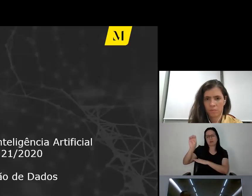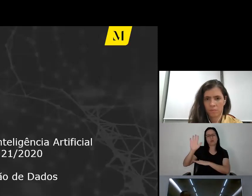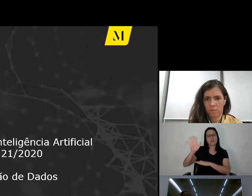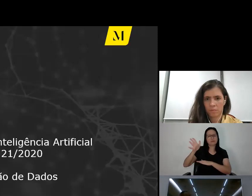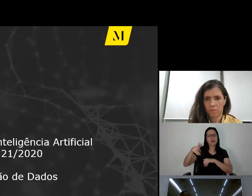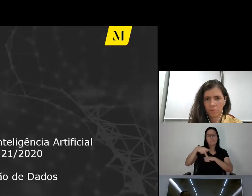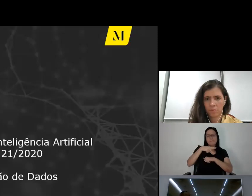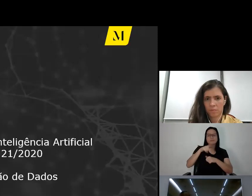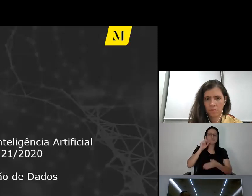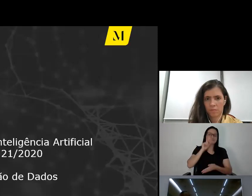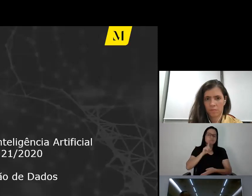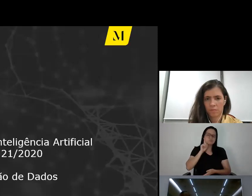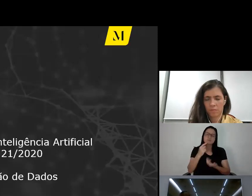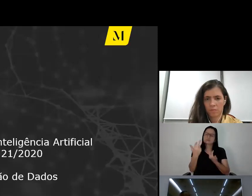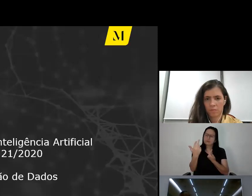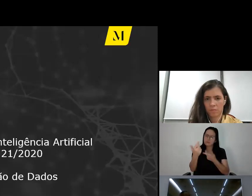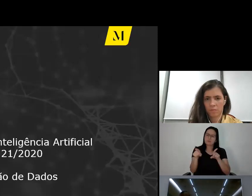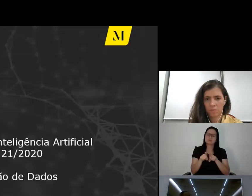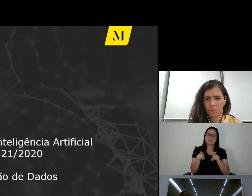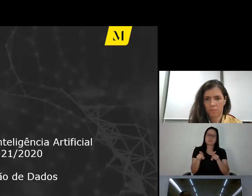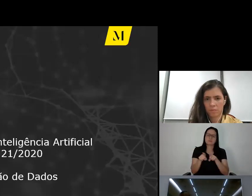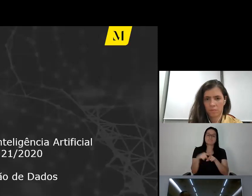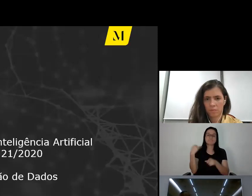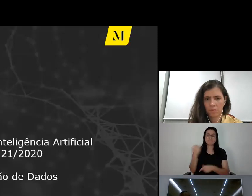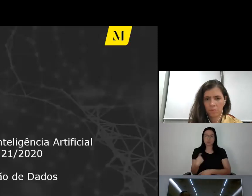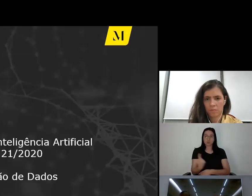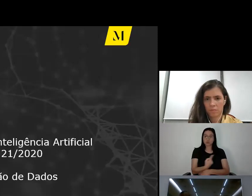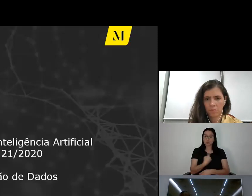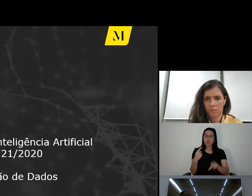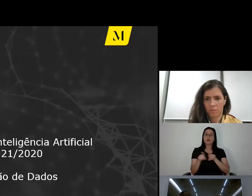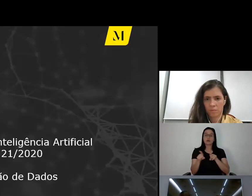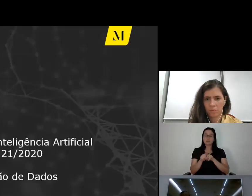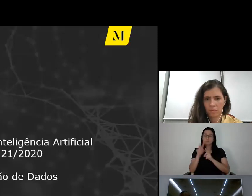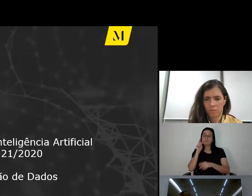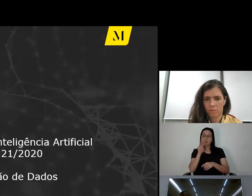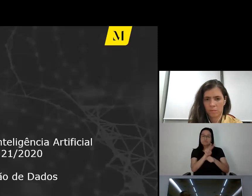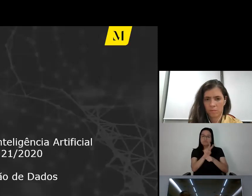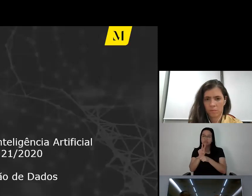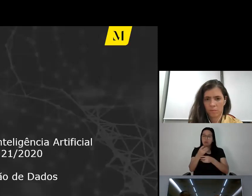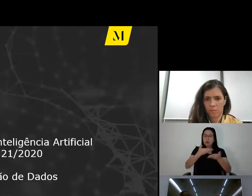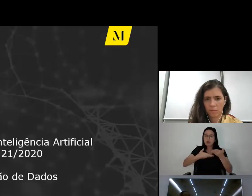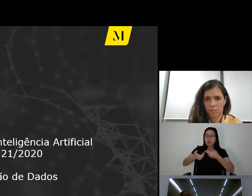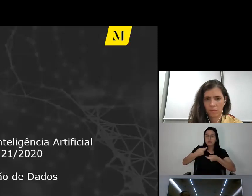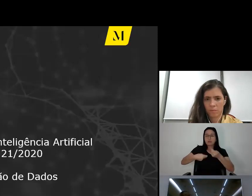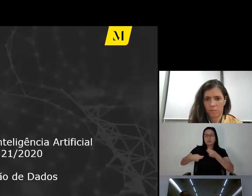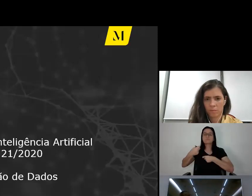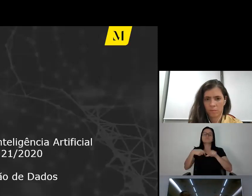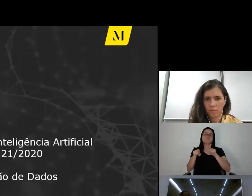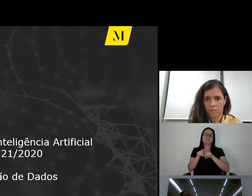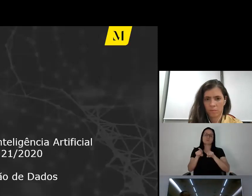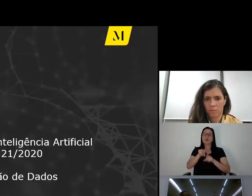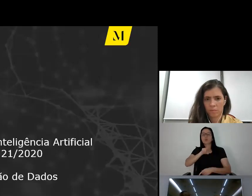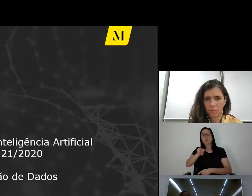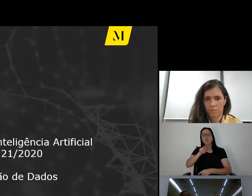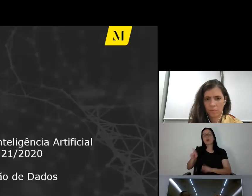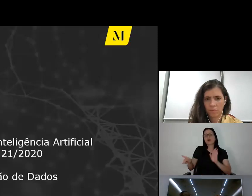os Estados Unidos. É bastante interessante a gente também ter esse viés mais negocial, e não só pensando que o direito ele vem